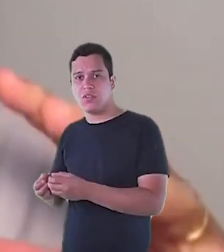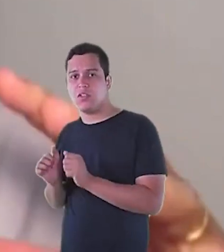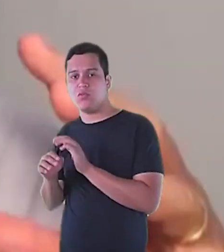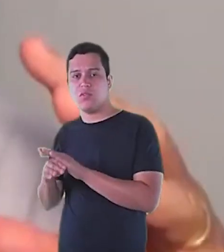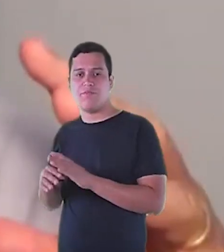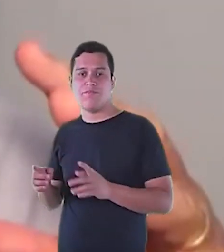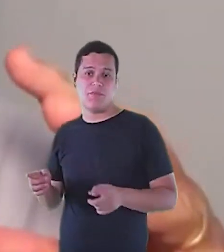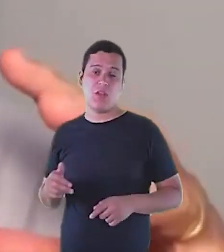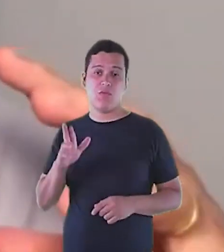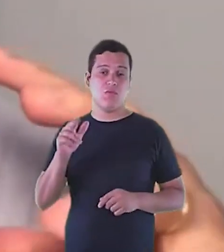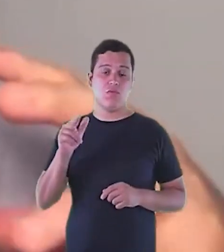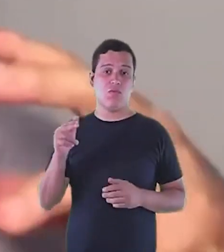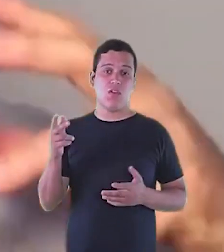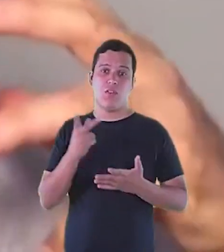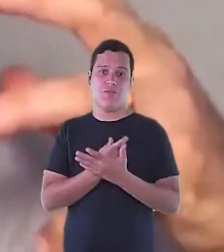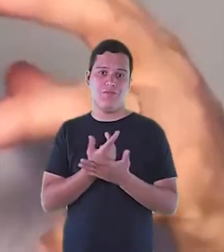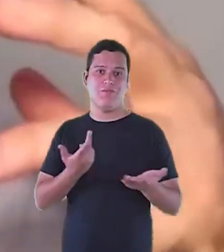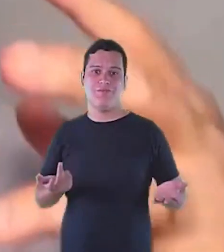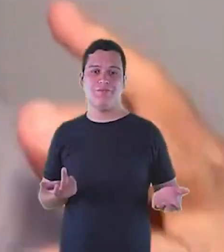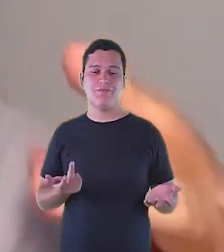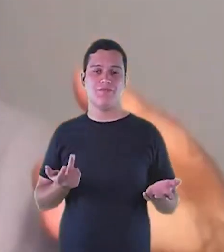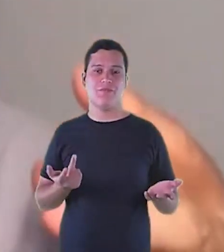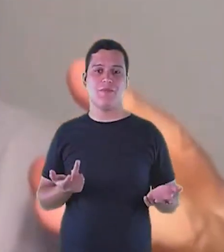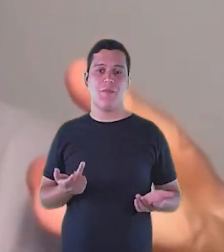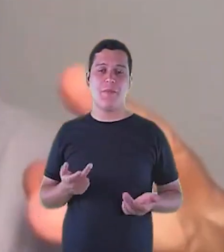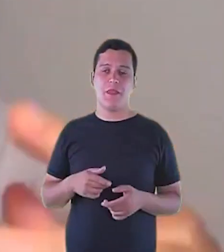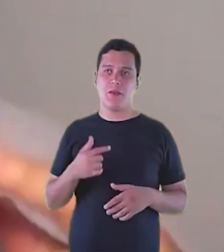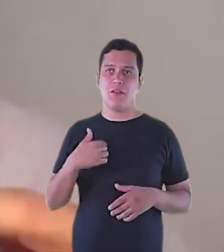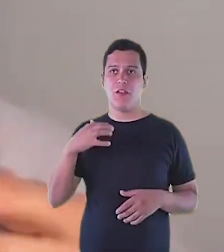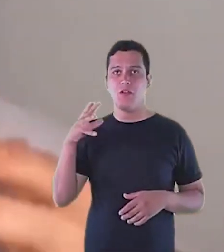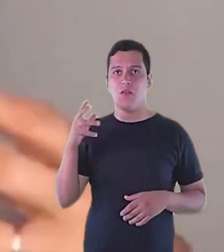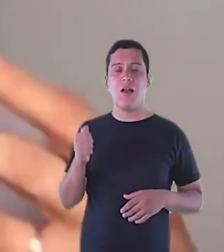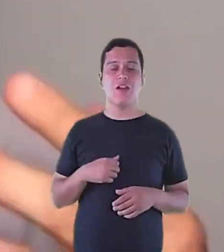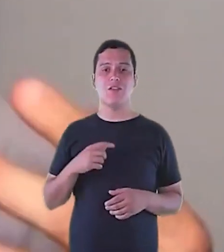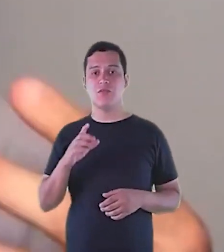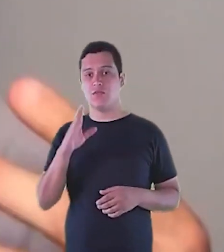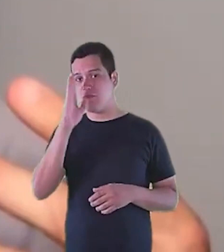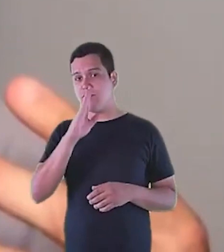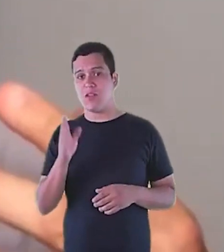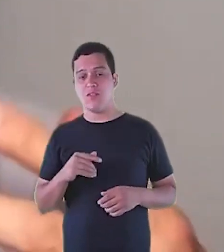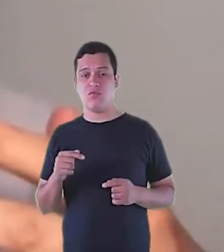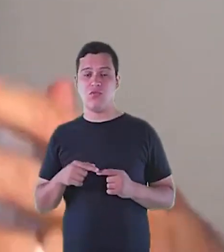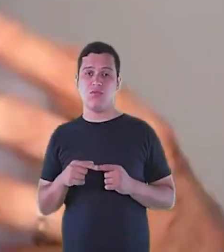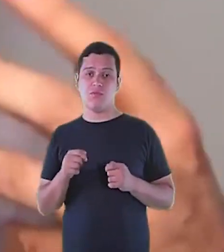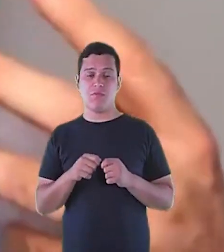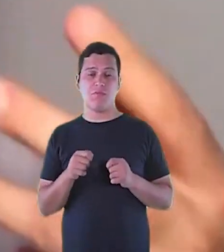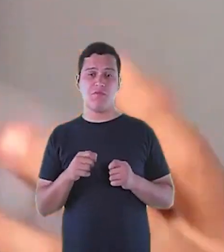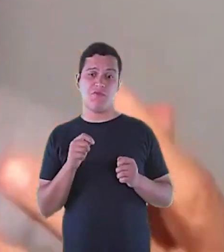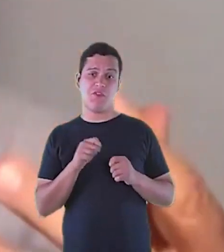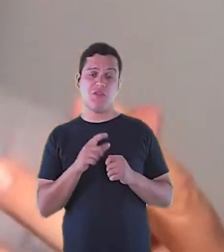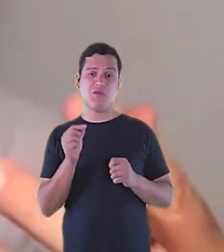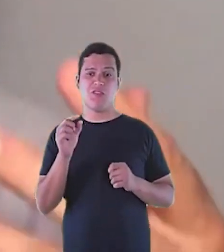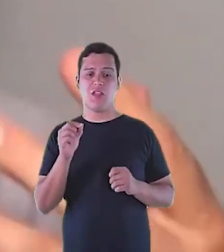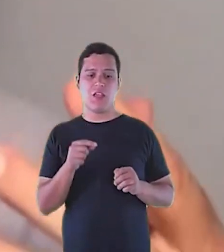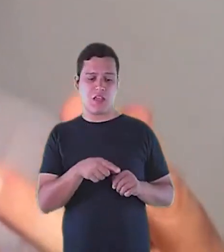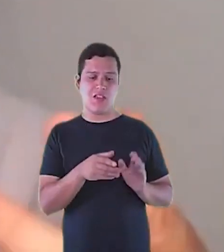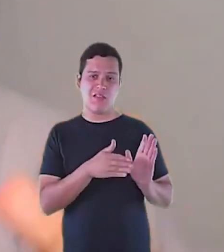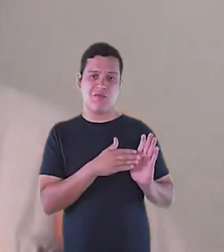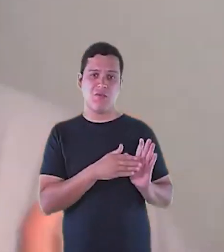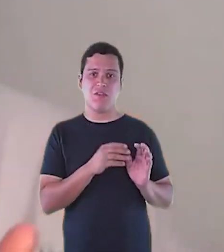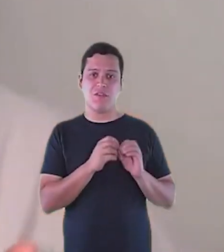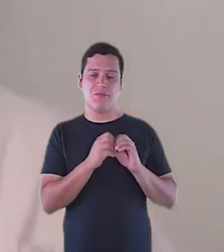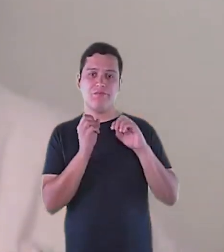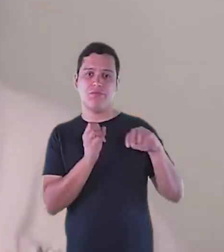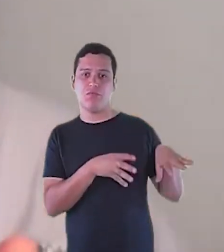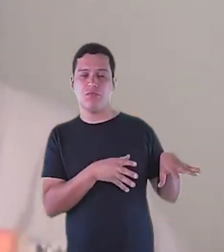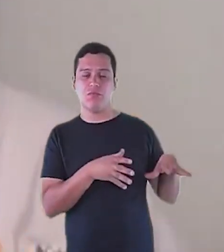existe um projeto de Brasil abortado no século XIX, um Brasil que não aconteceu. E este Brasil, eu diria que